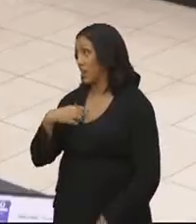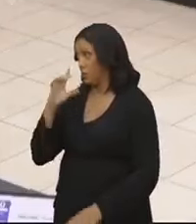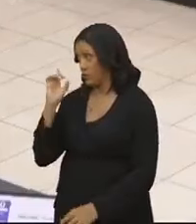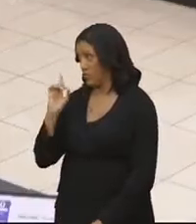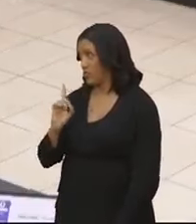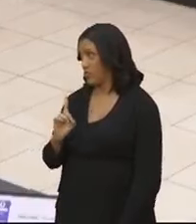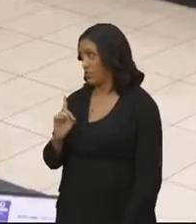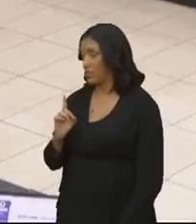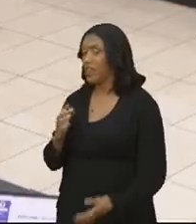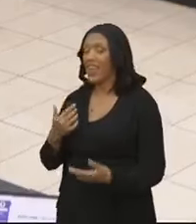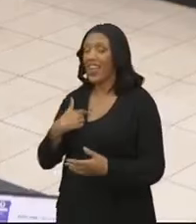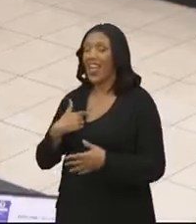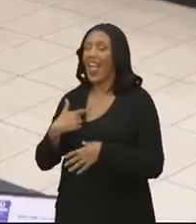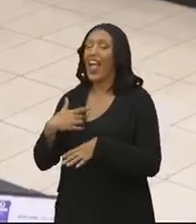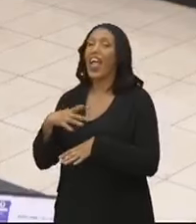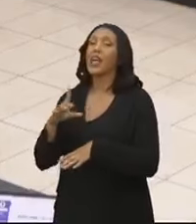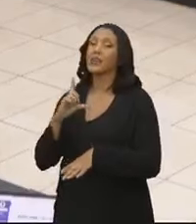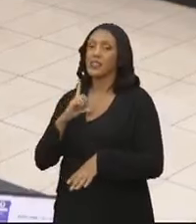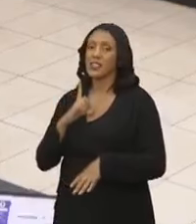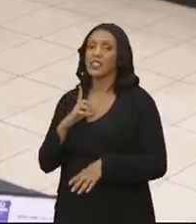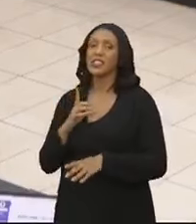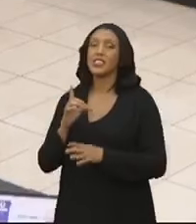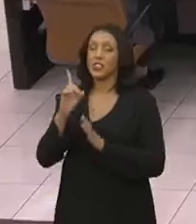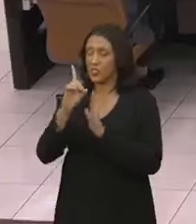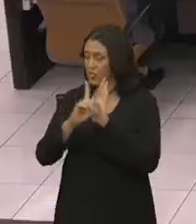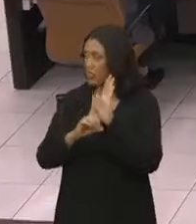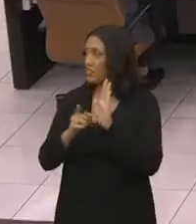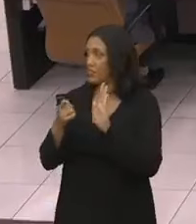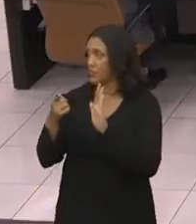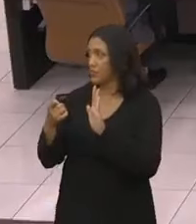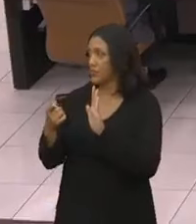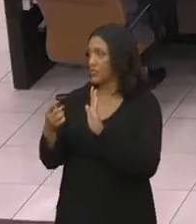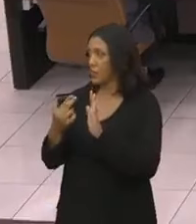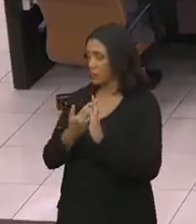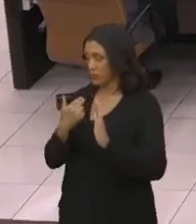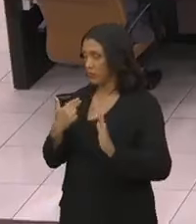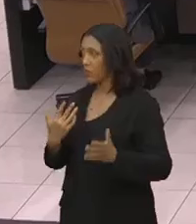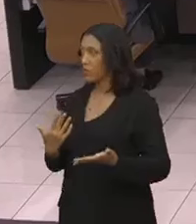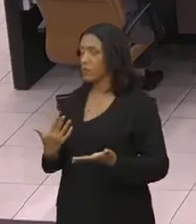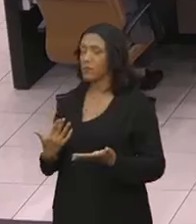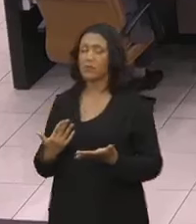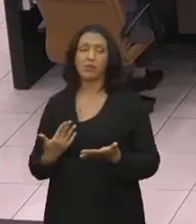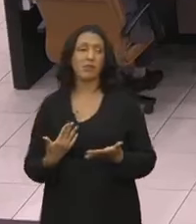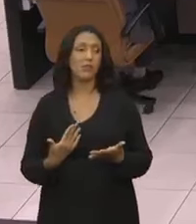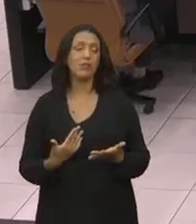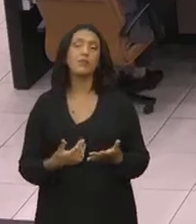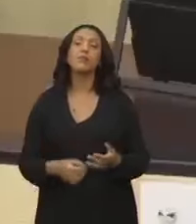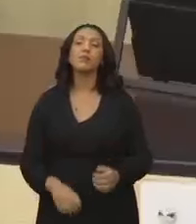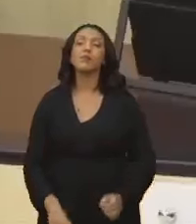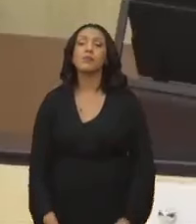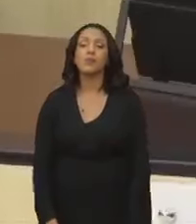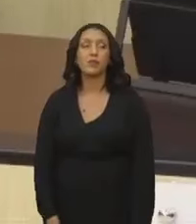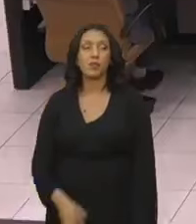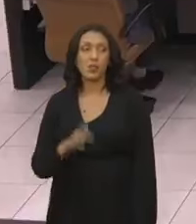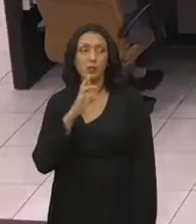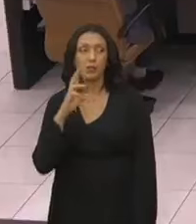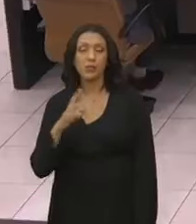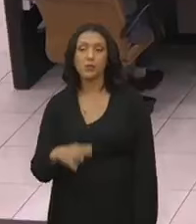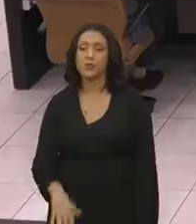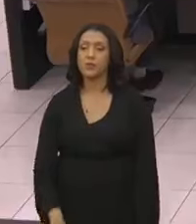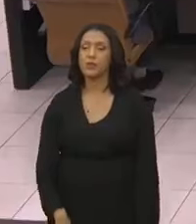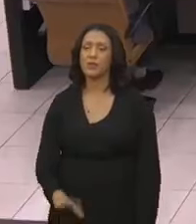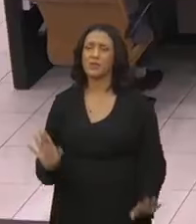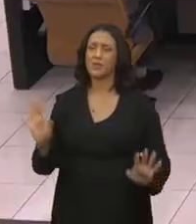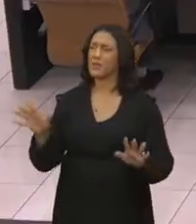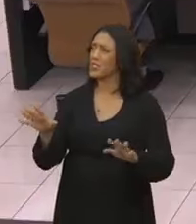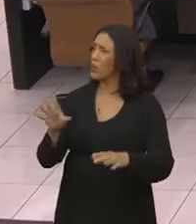parágrafo 5º. É o parágrafo 5º do artigo 139. Como vota o vereador Jean Araújo? Quero aqui